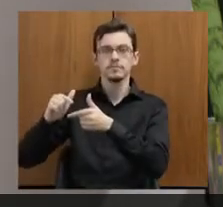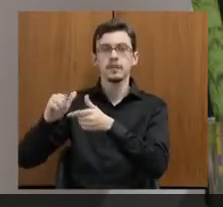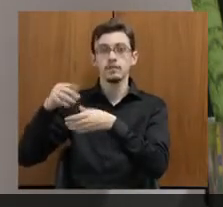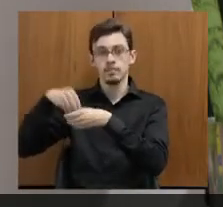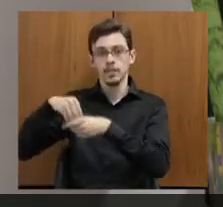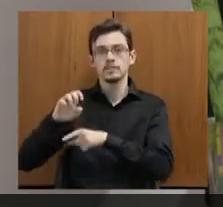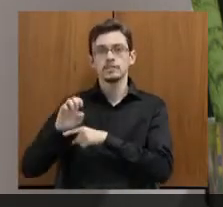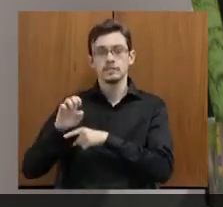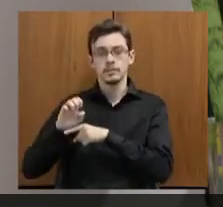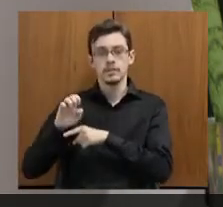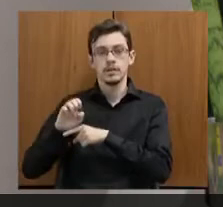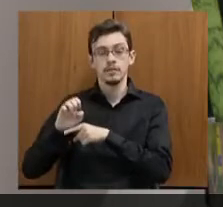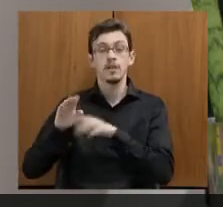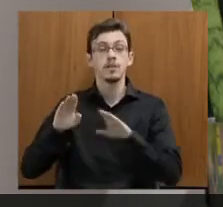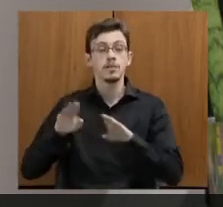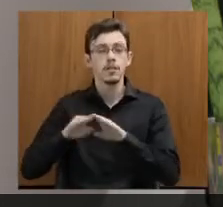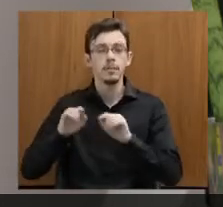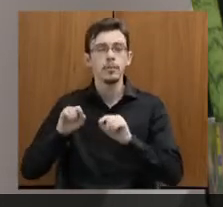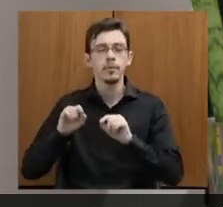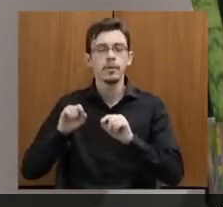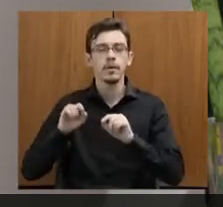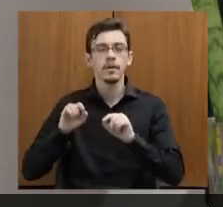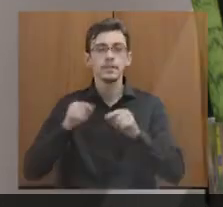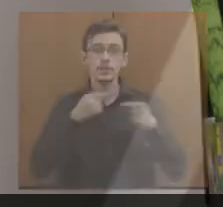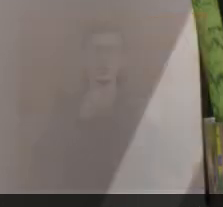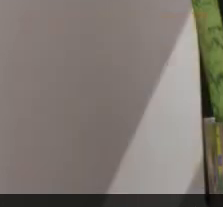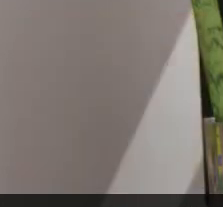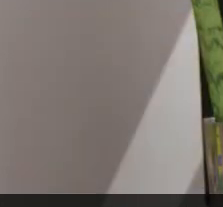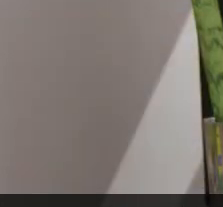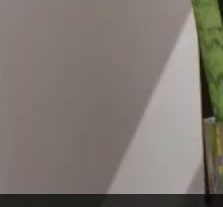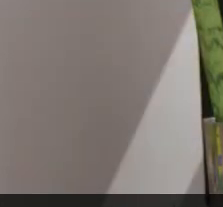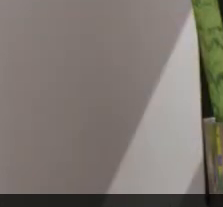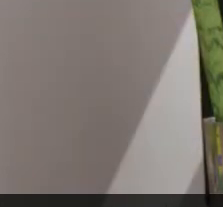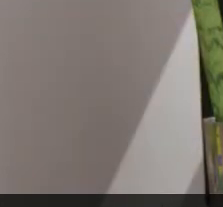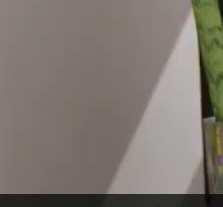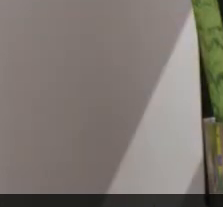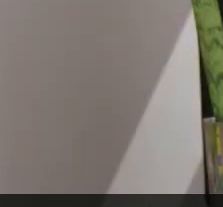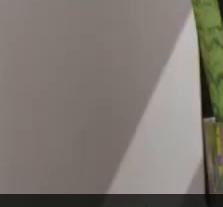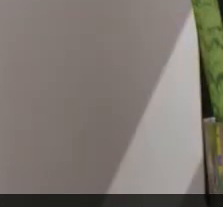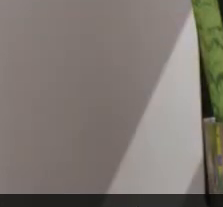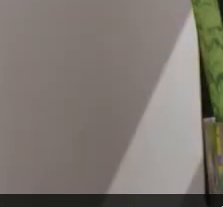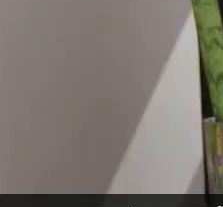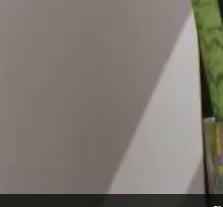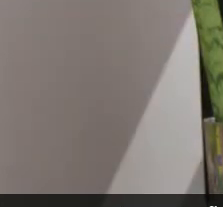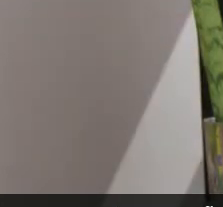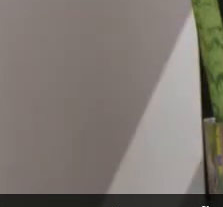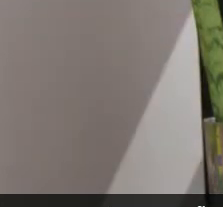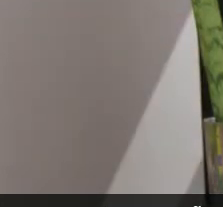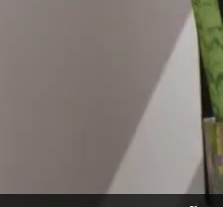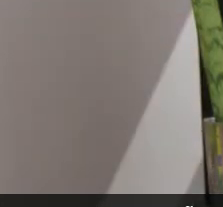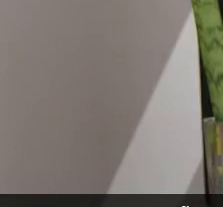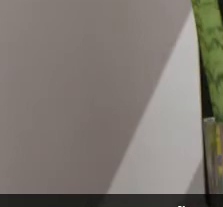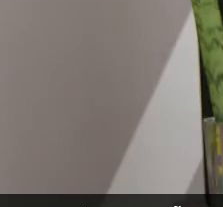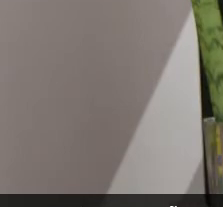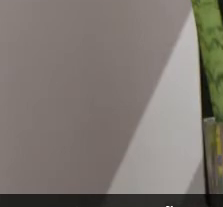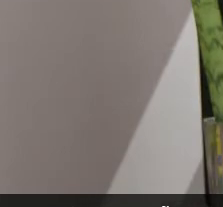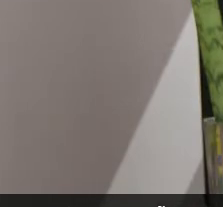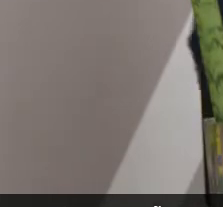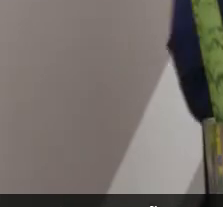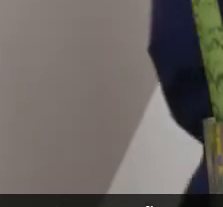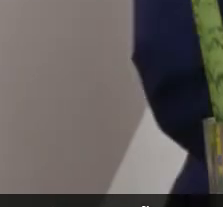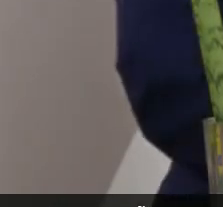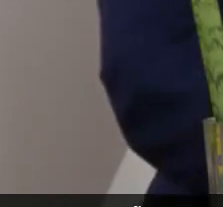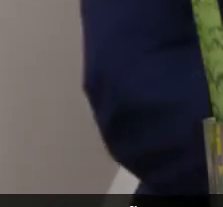no estado e a inacessibilidade a direitos fundamentais convida a tomar assento à mesa os seguintes